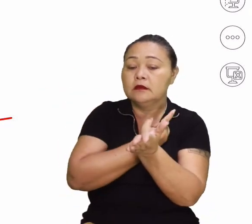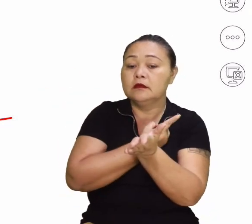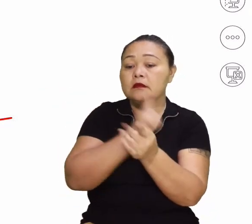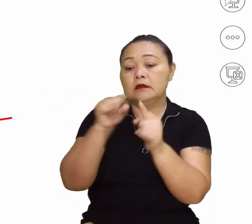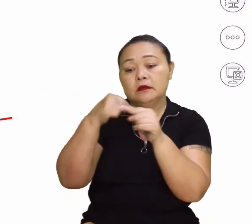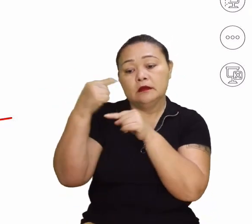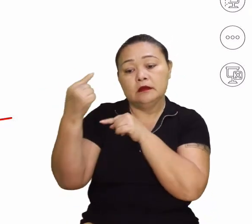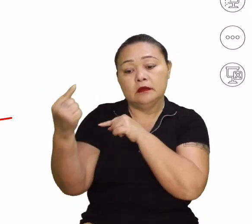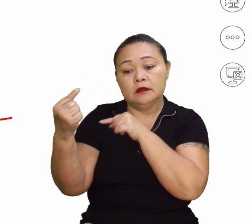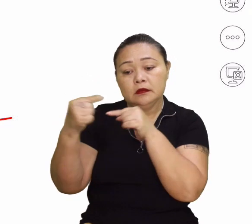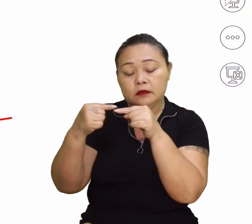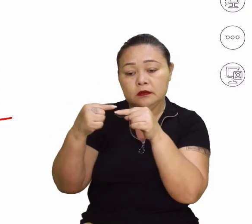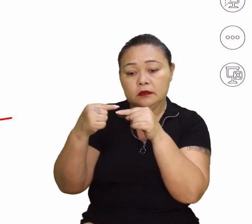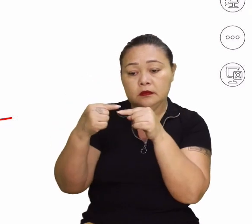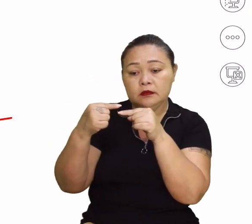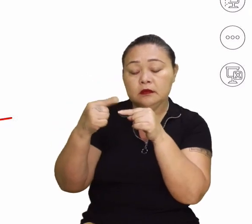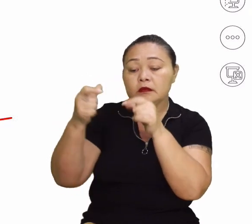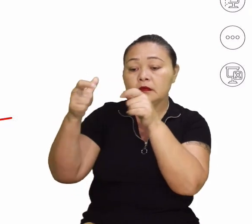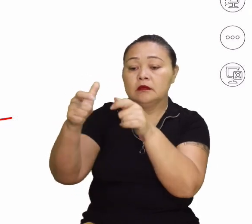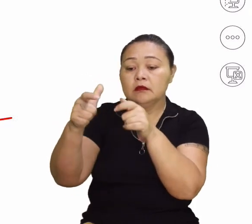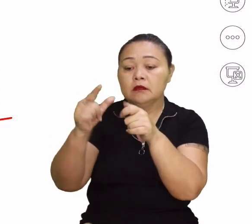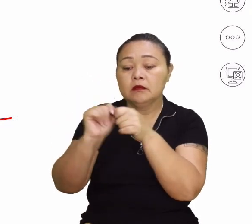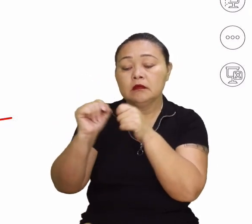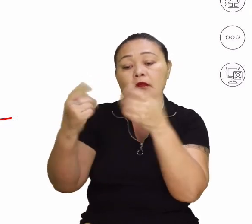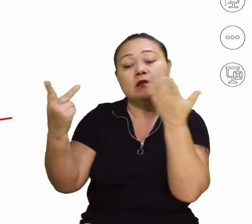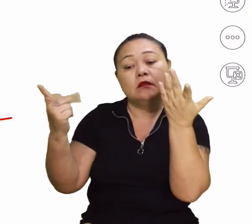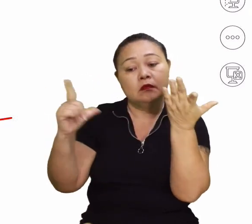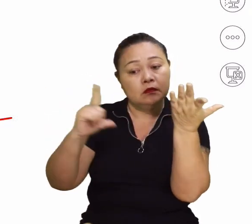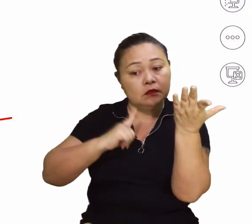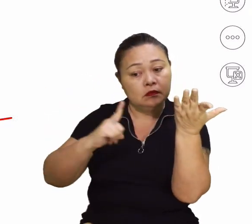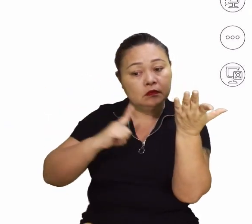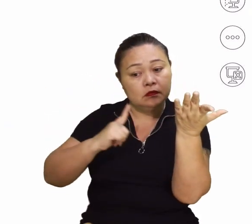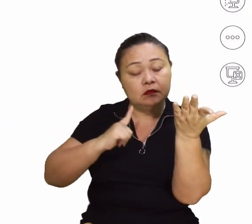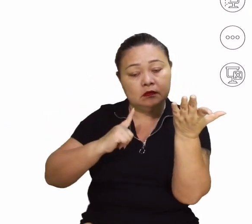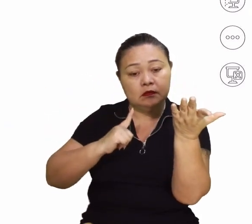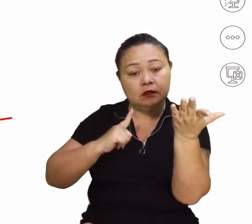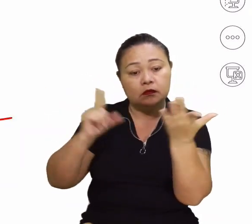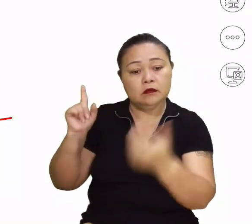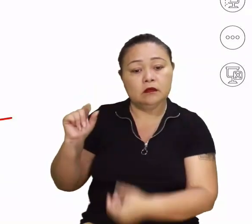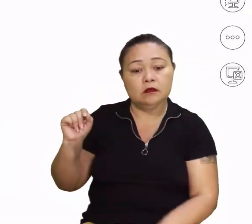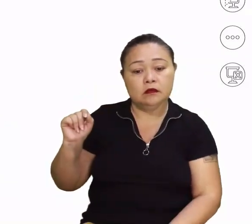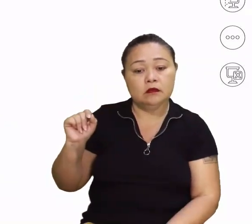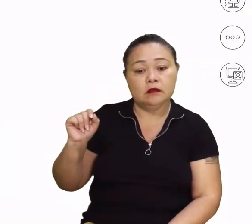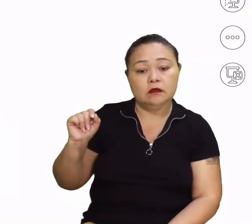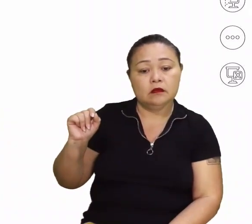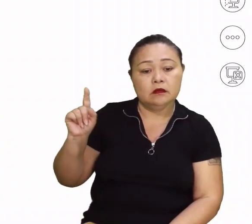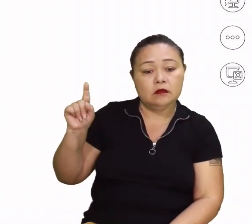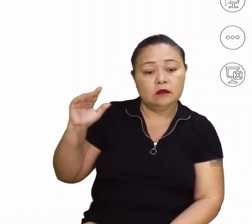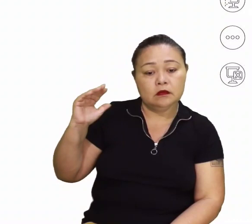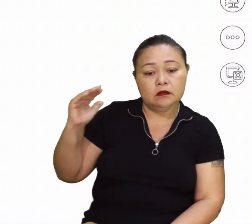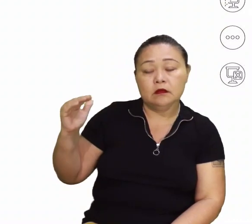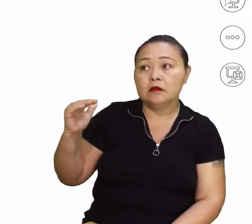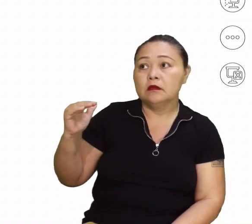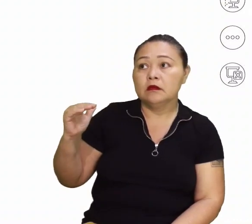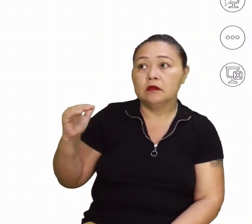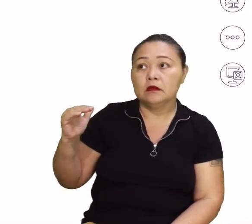e vai olhar o lugar onde ocorre o quê, professor? Onde ocorre